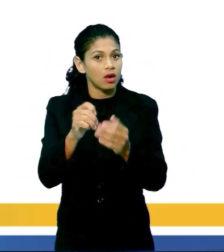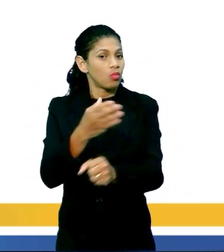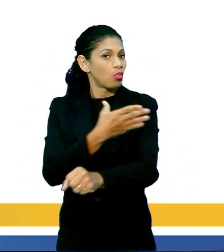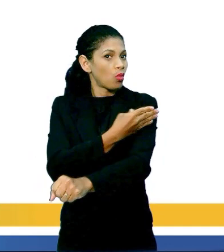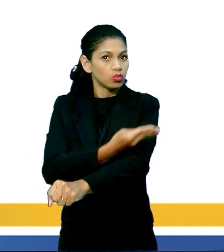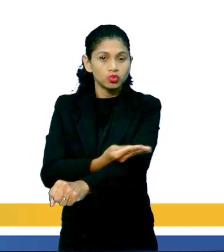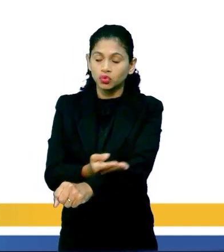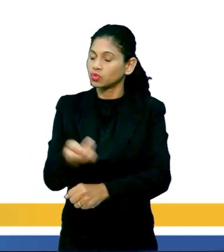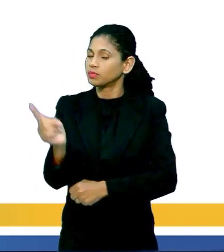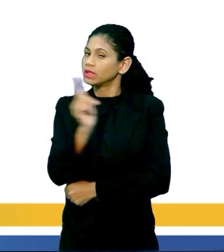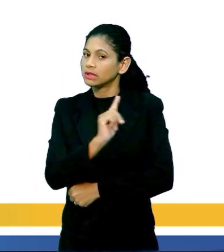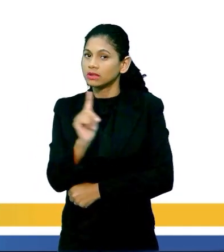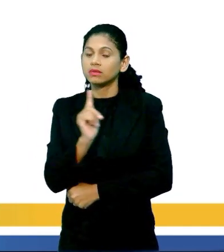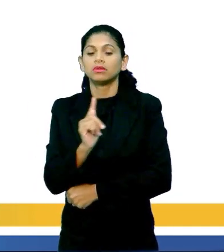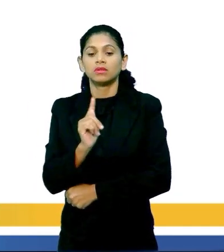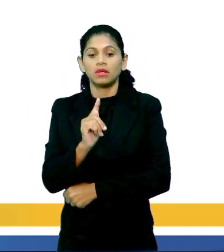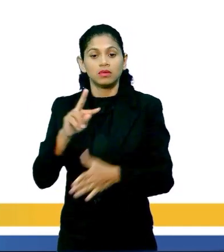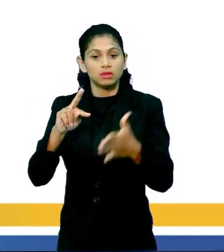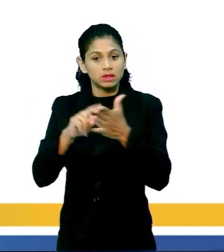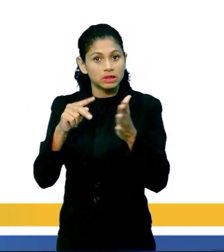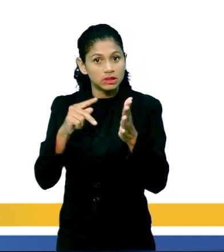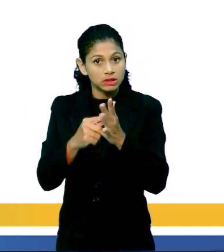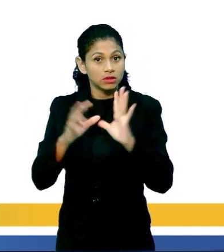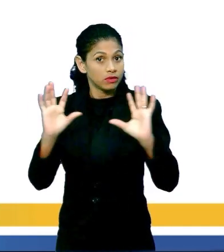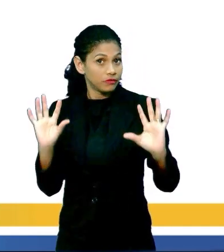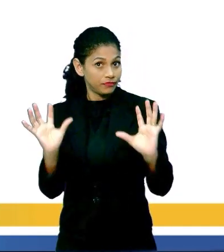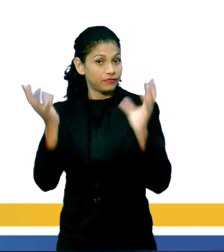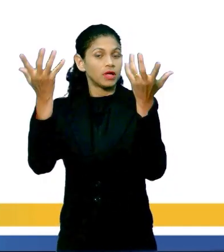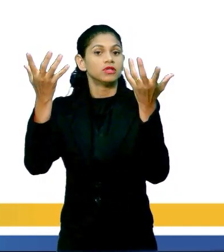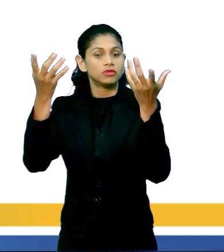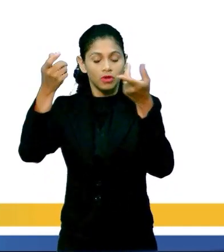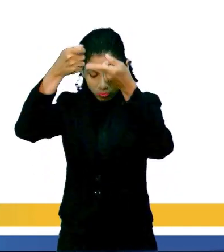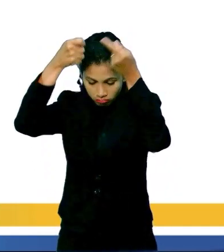ok? Costume party, festa à fantasia.